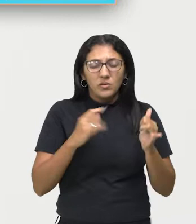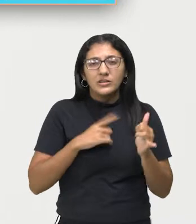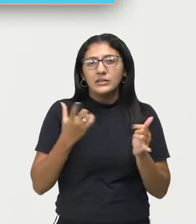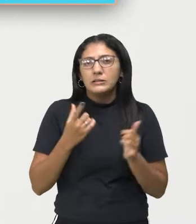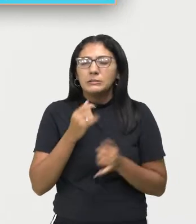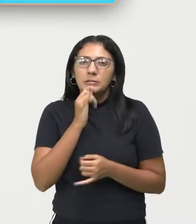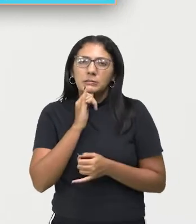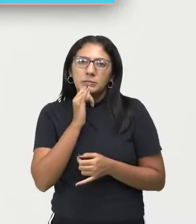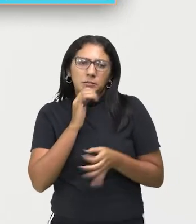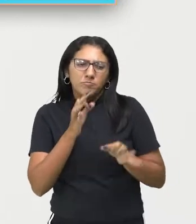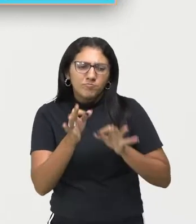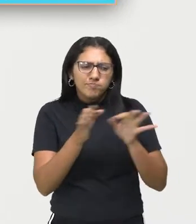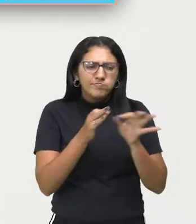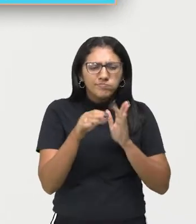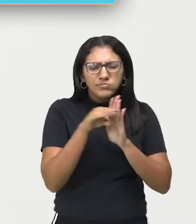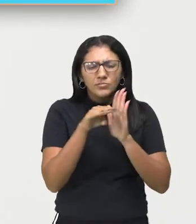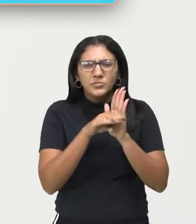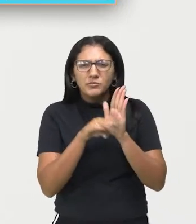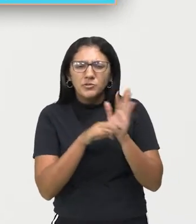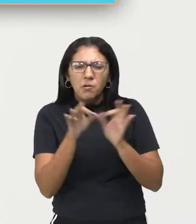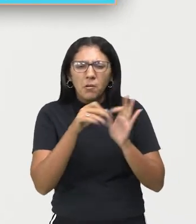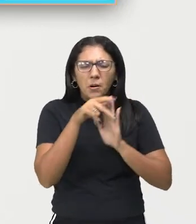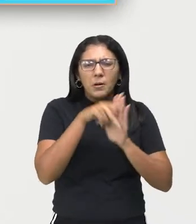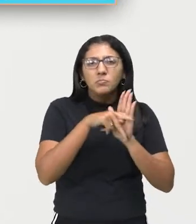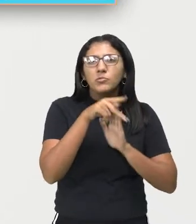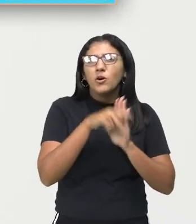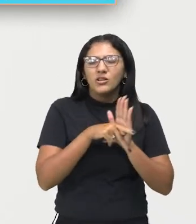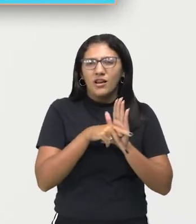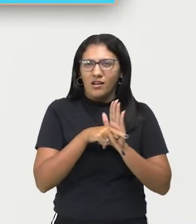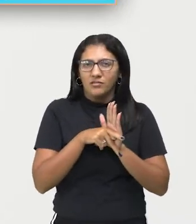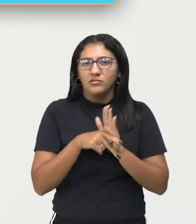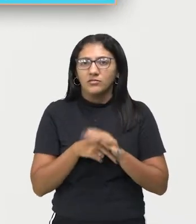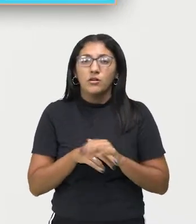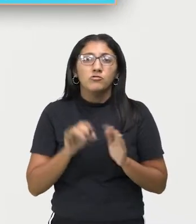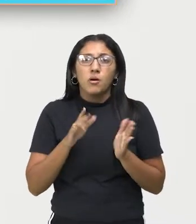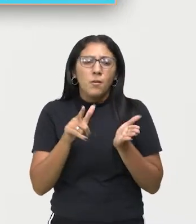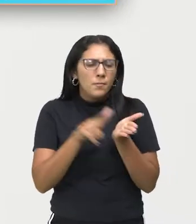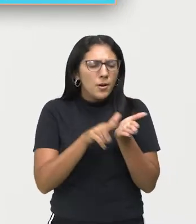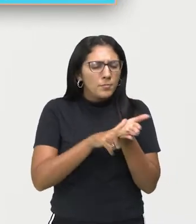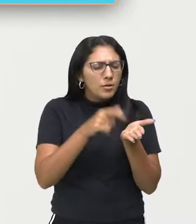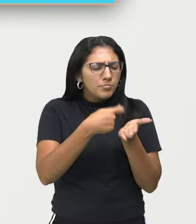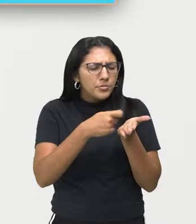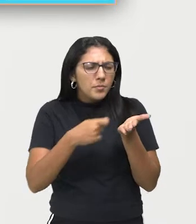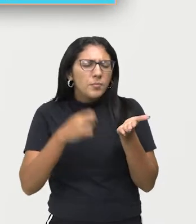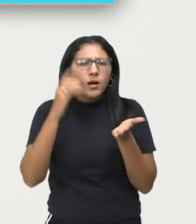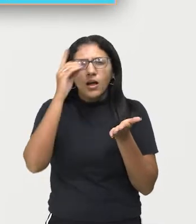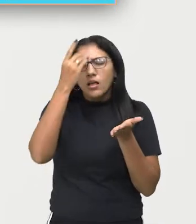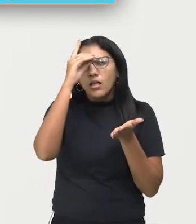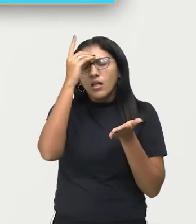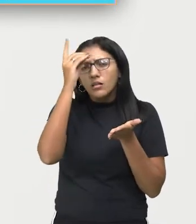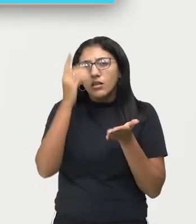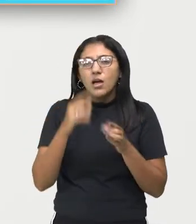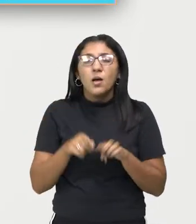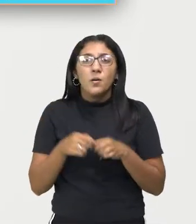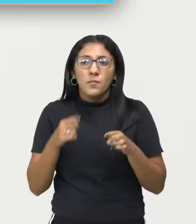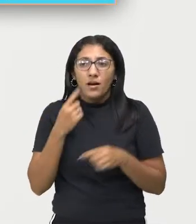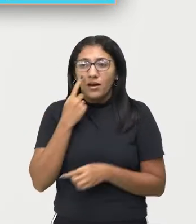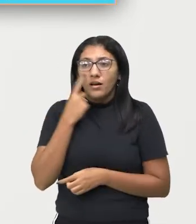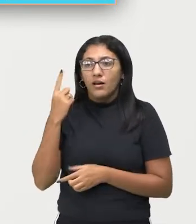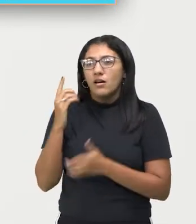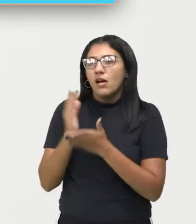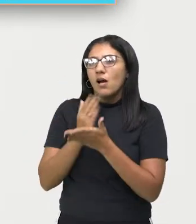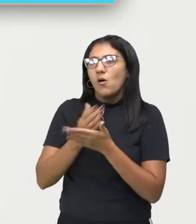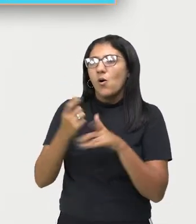alguma etapa de planejamento. Então, ainda não estão em operação, podem estar ainda no papel, tá bom? Mas podem estar, como aqui em